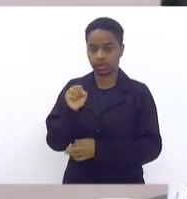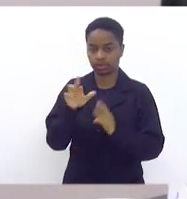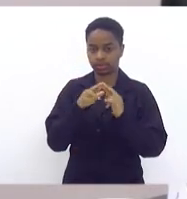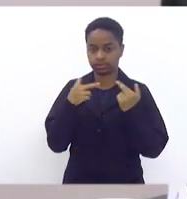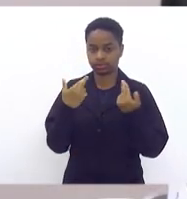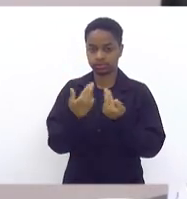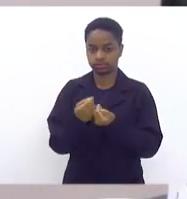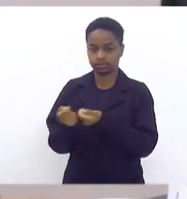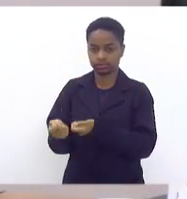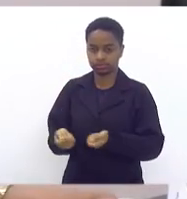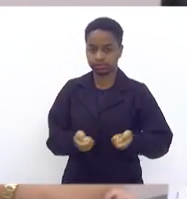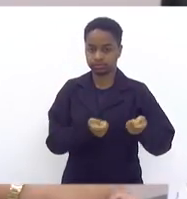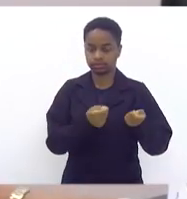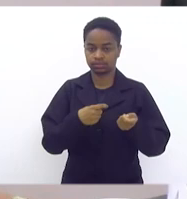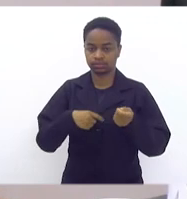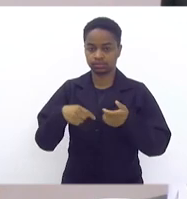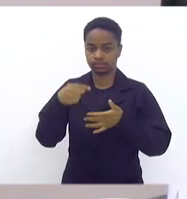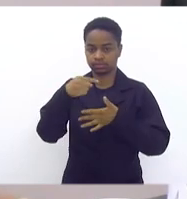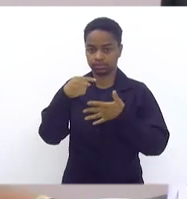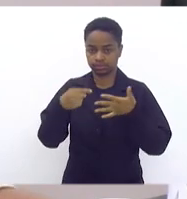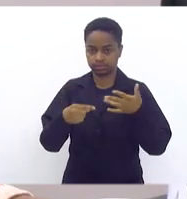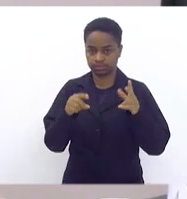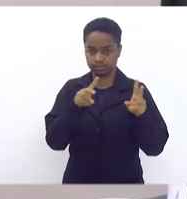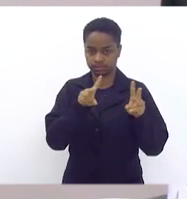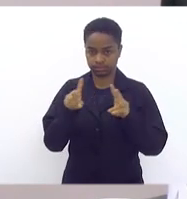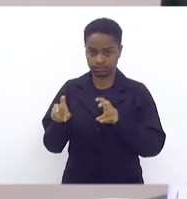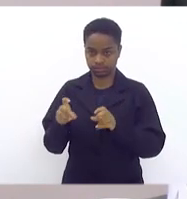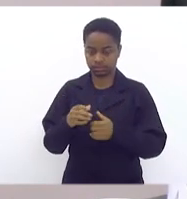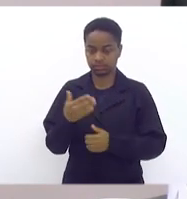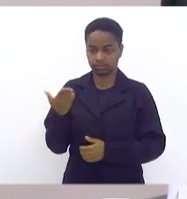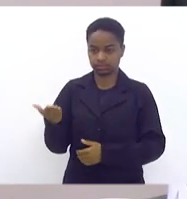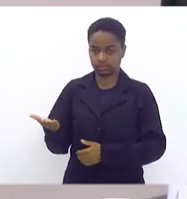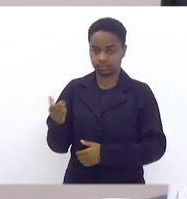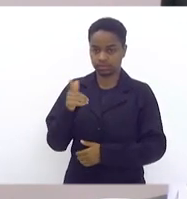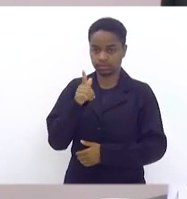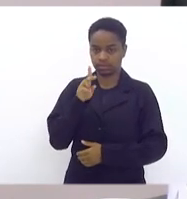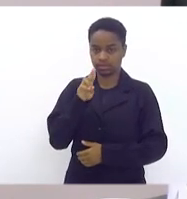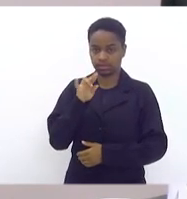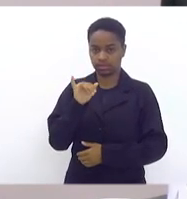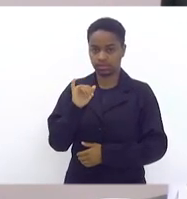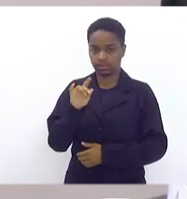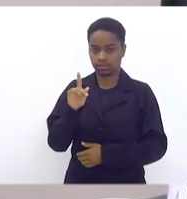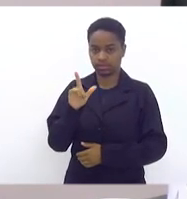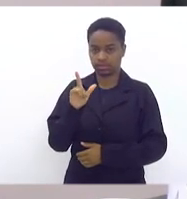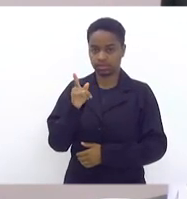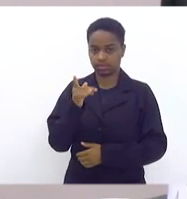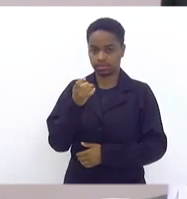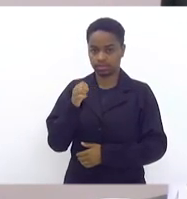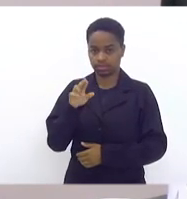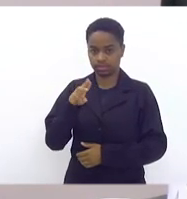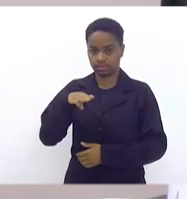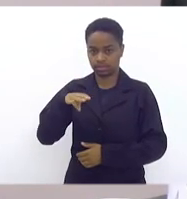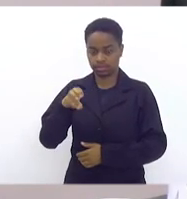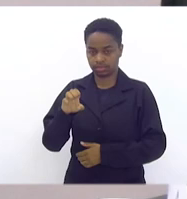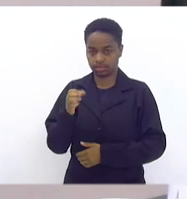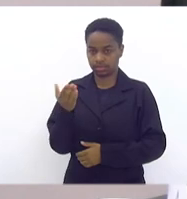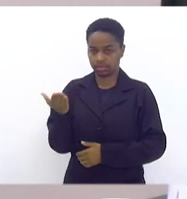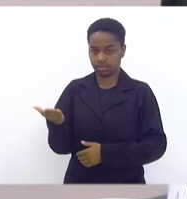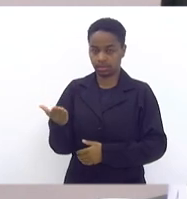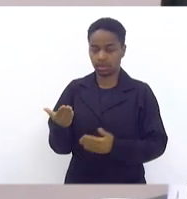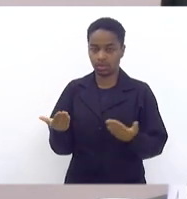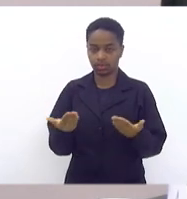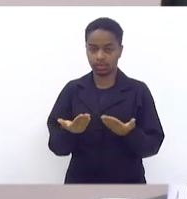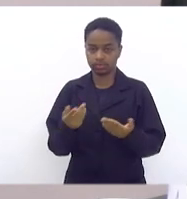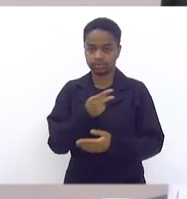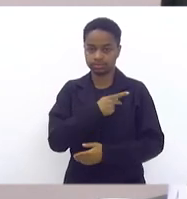ordinária com as seguintes oitivas guilhermee carnelos que é hoje